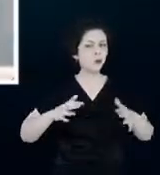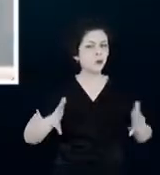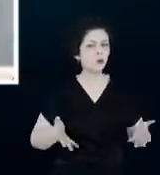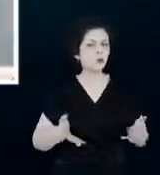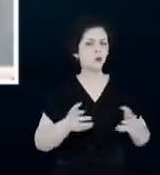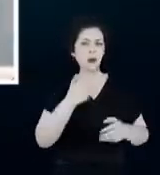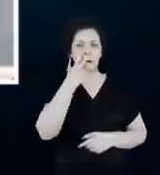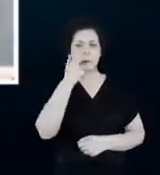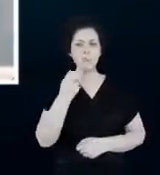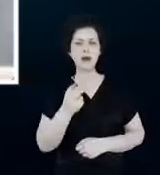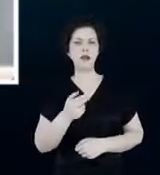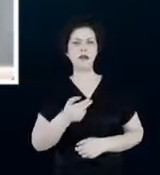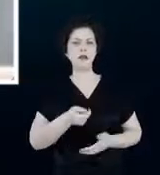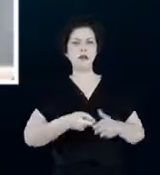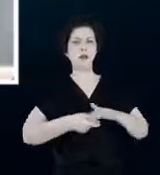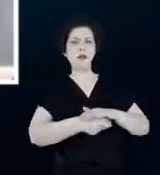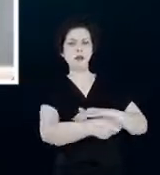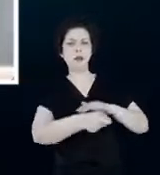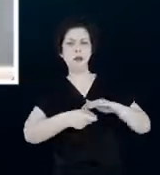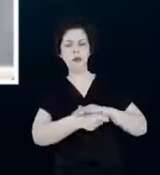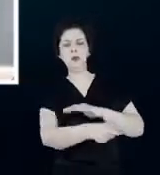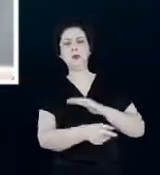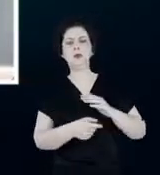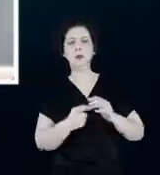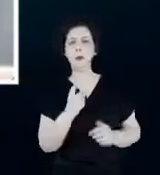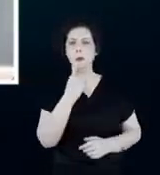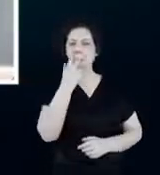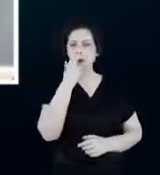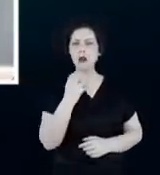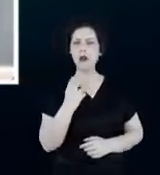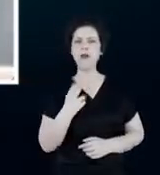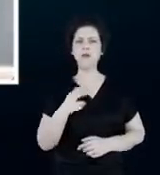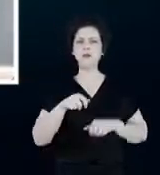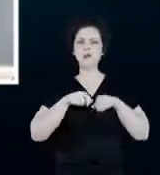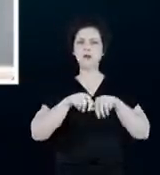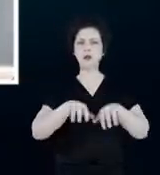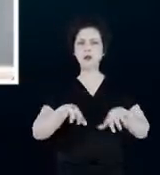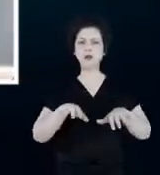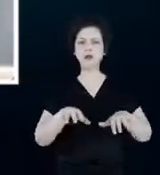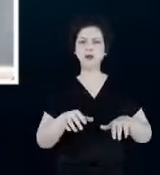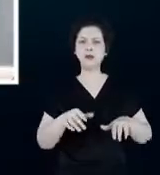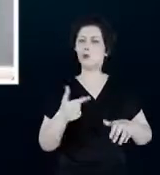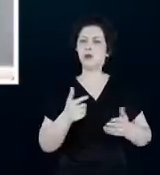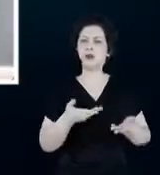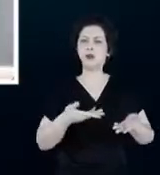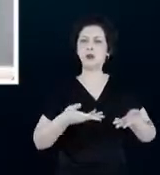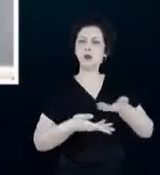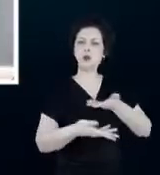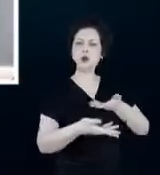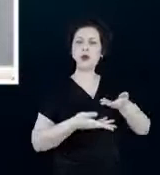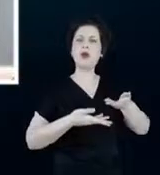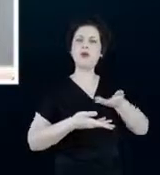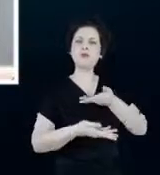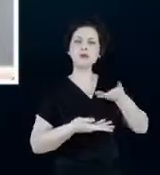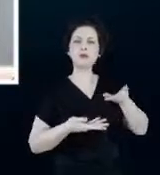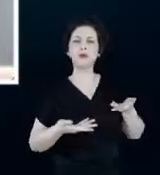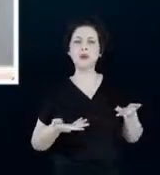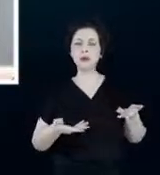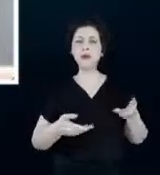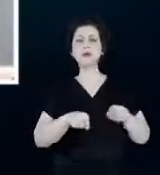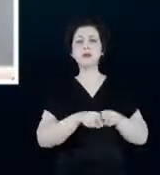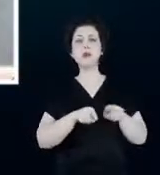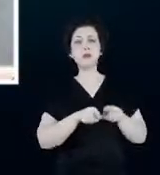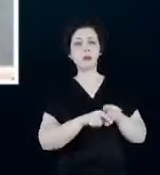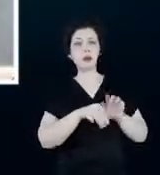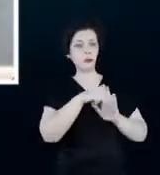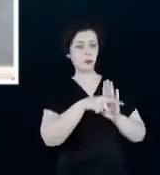mão única, né? E o que está sendo, o que a gente vê no Rota 2030, que também está em debate na ANP,